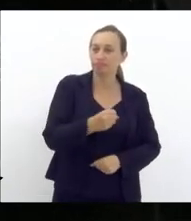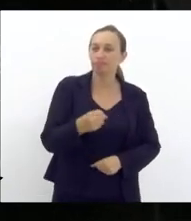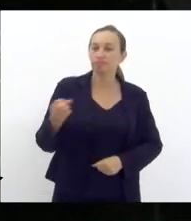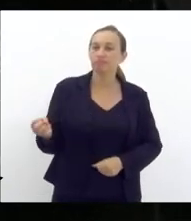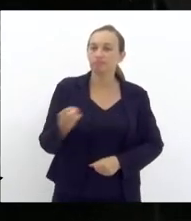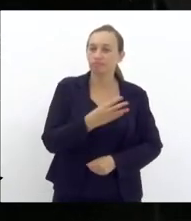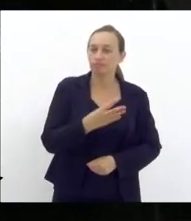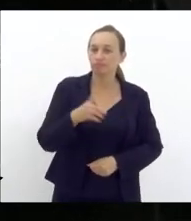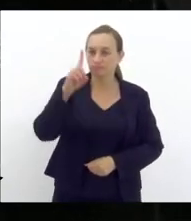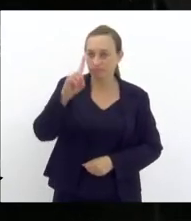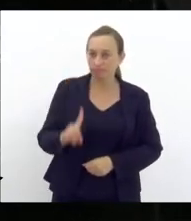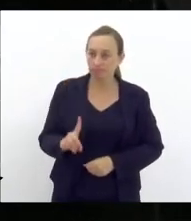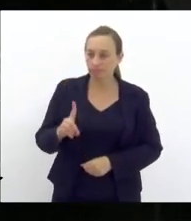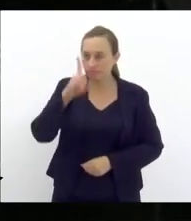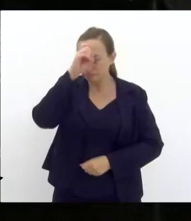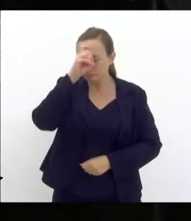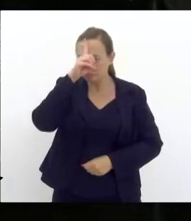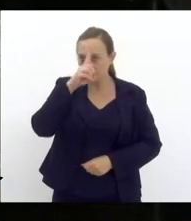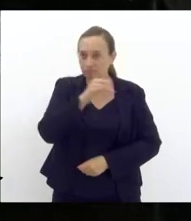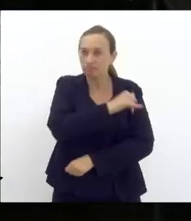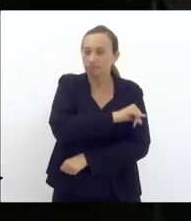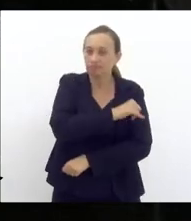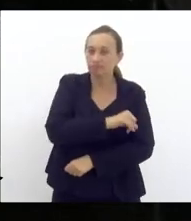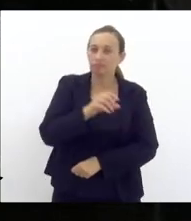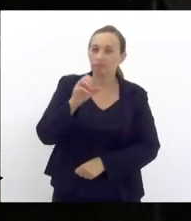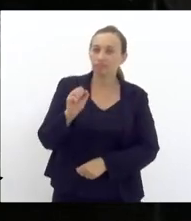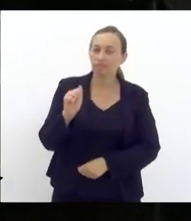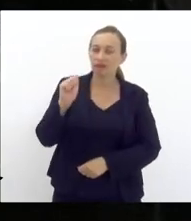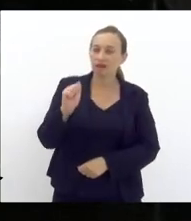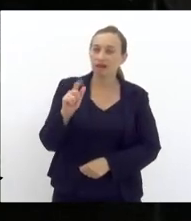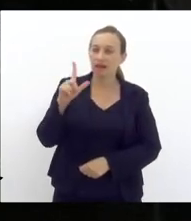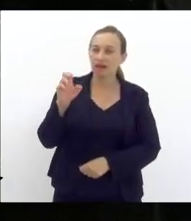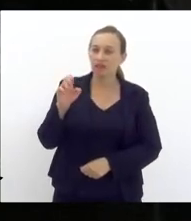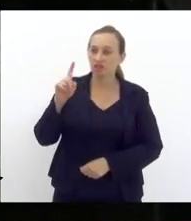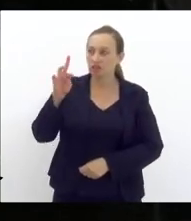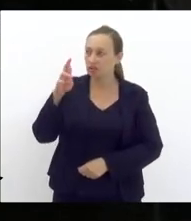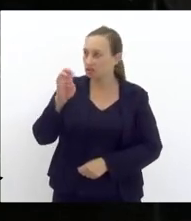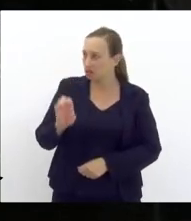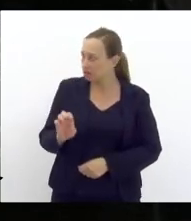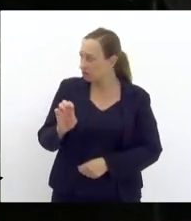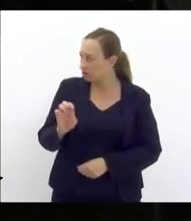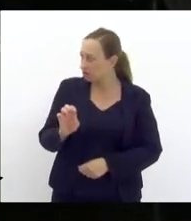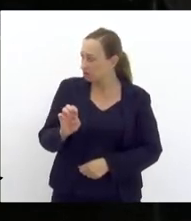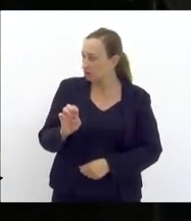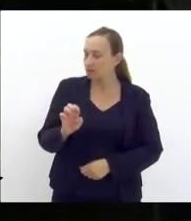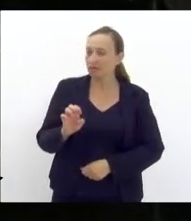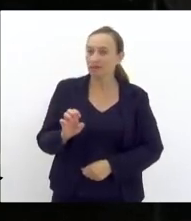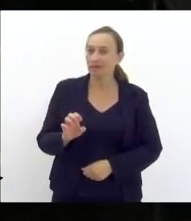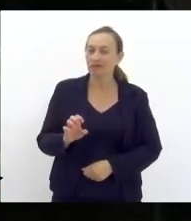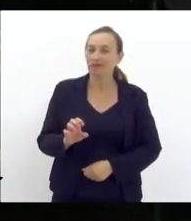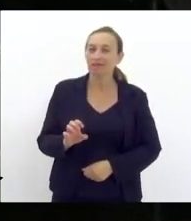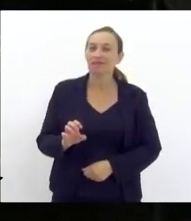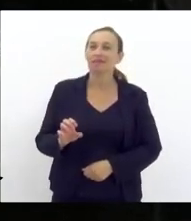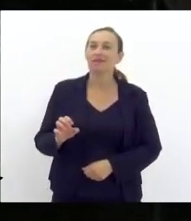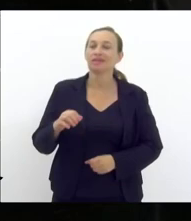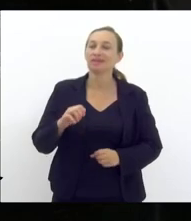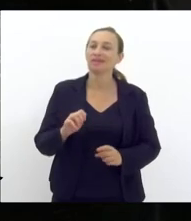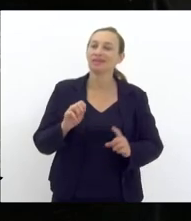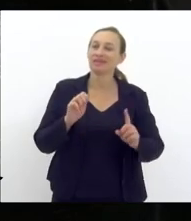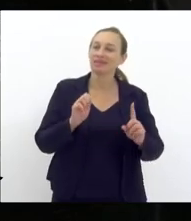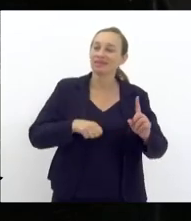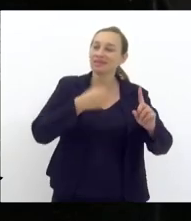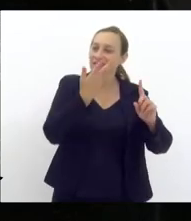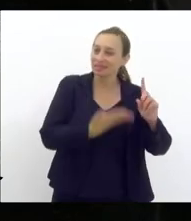de gestão hospitalar do Rio de Janeiro Alexandre Teles foi durante esse esse essa cerimônia foi